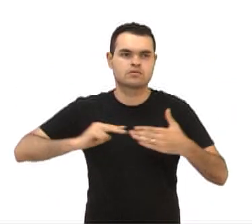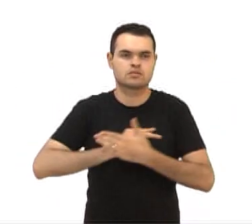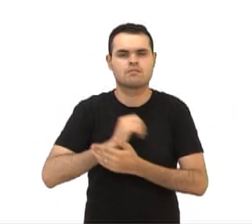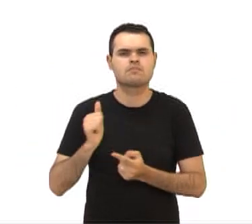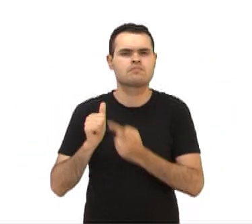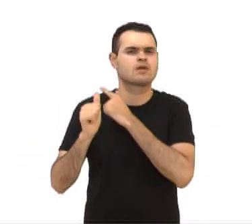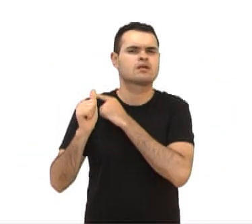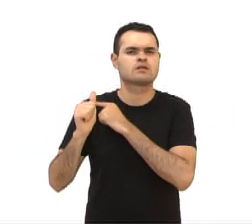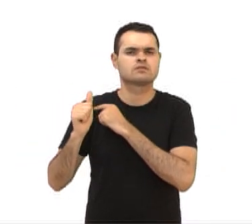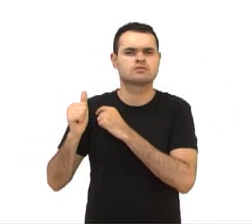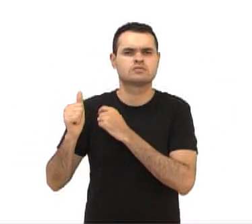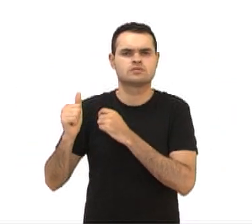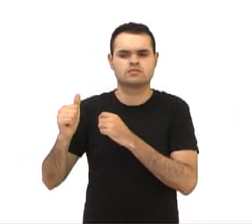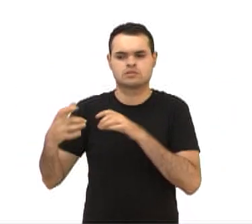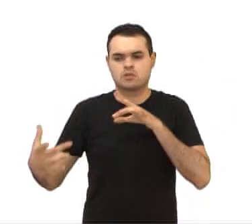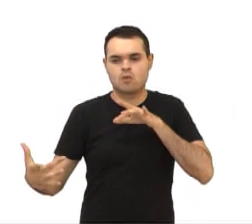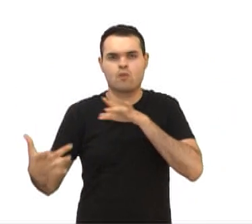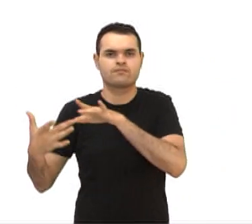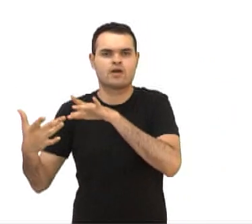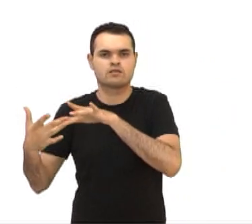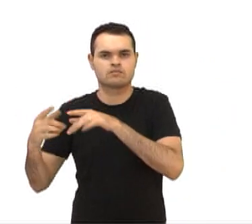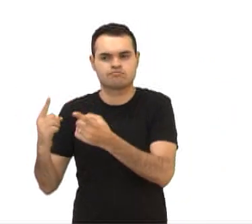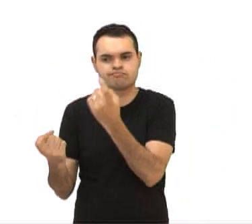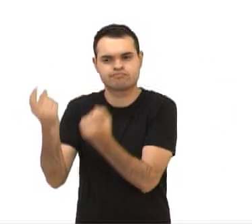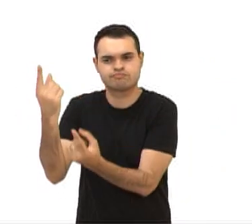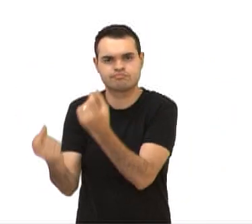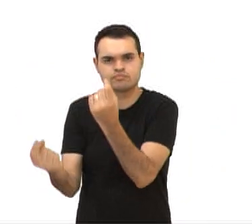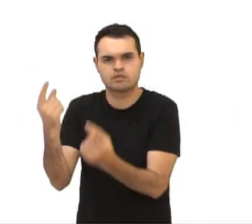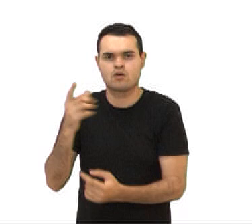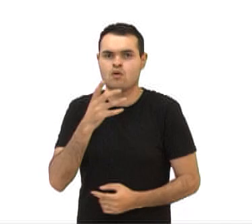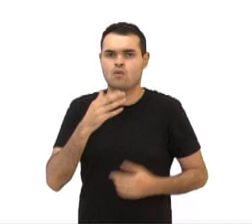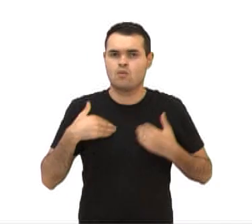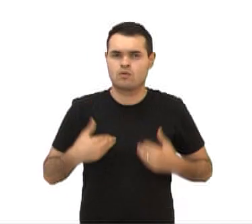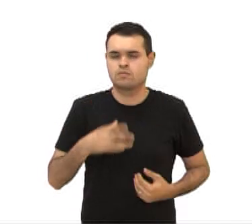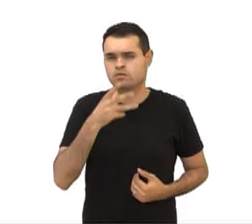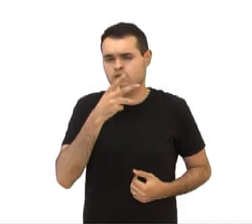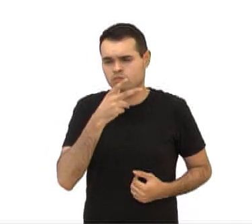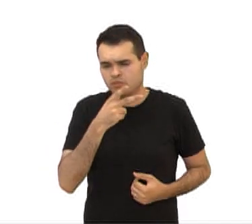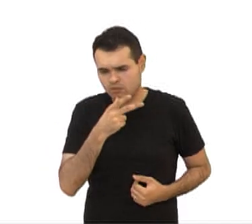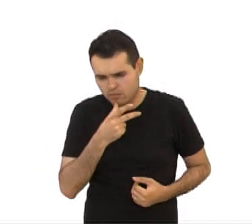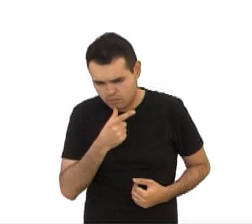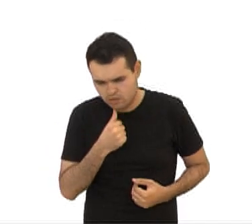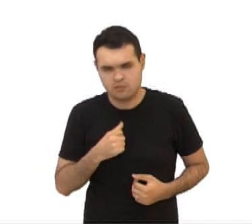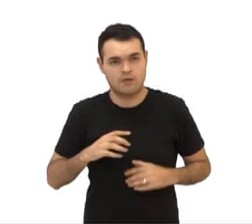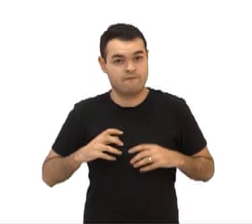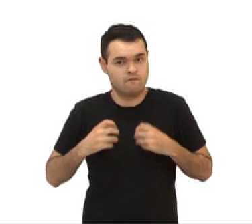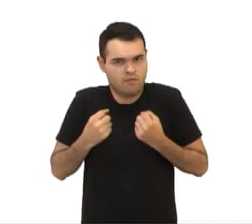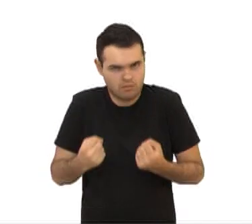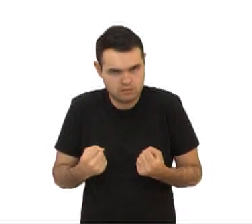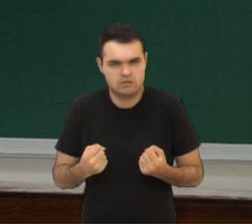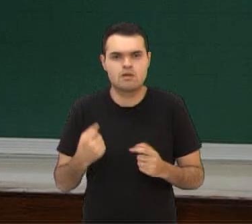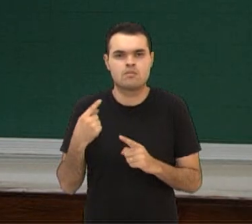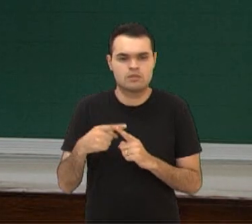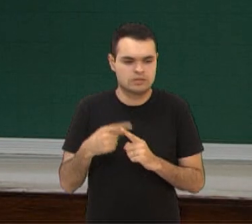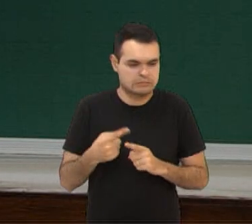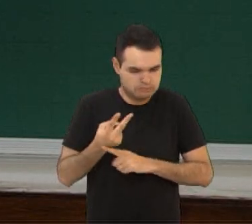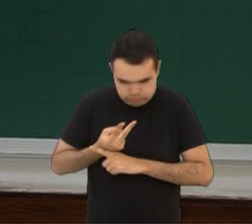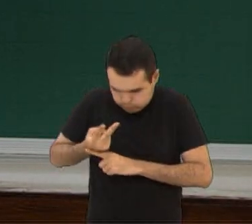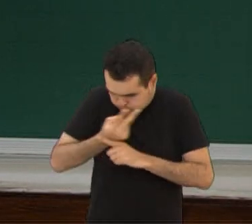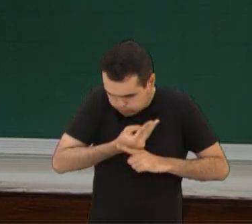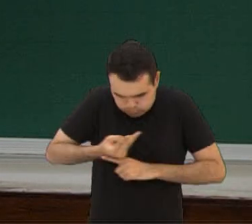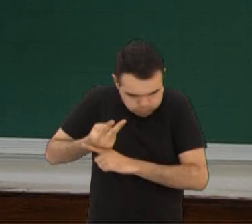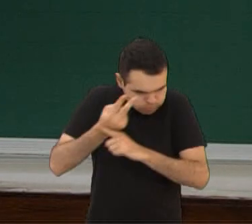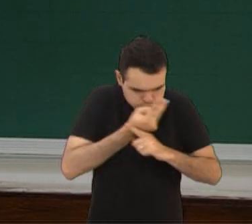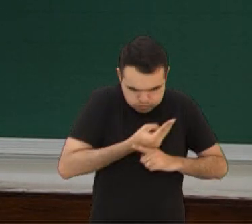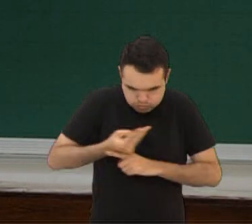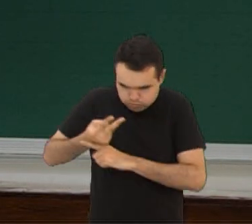primeira exposição ao antígeno. Então, o teu corpo, ele demora dias para responder. Por quê? Porque ele está buscando encontrar a receita